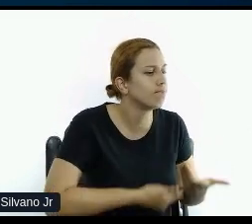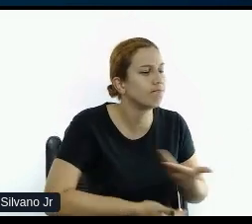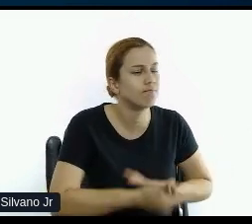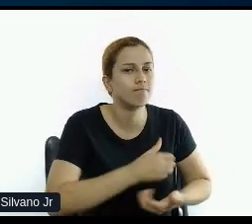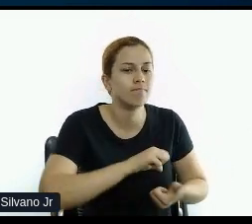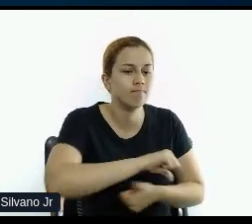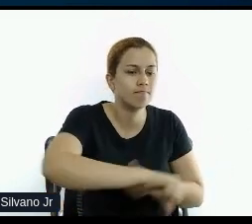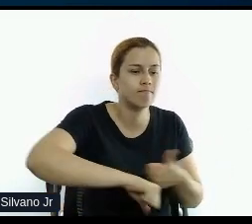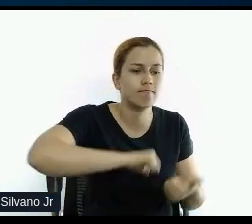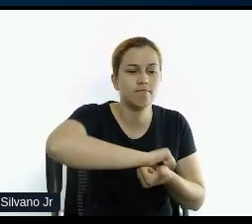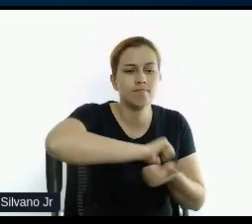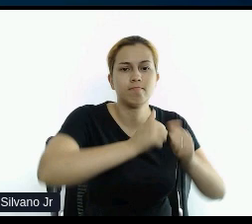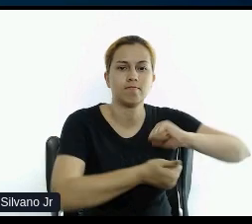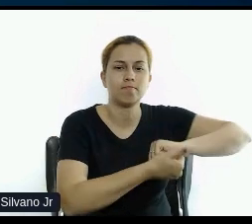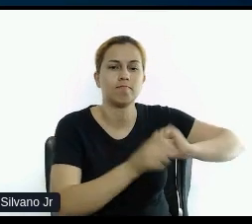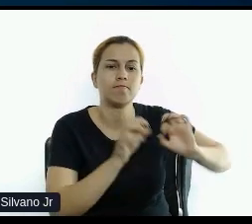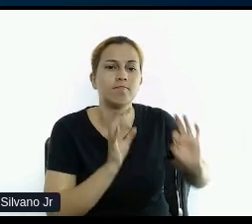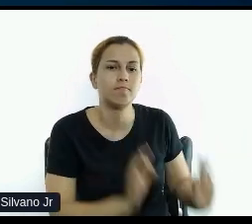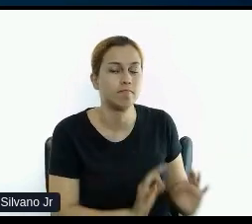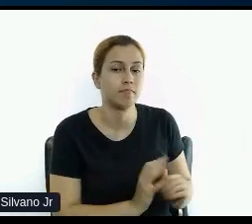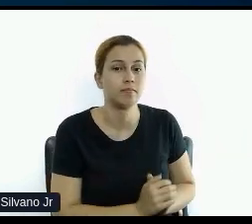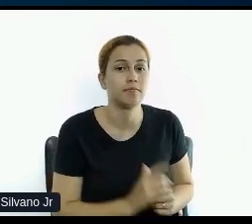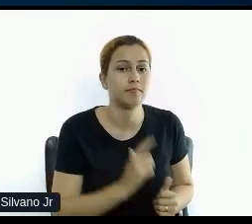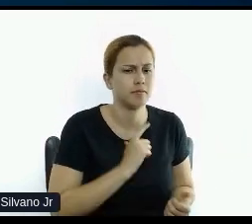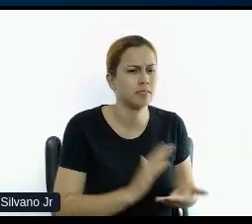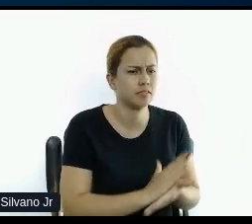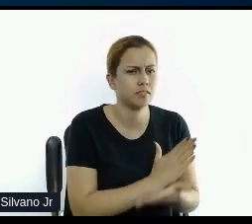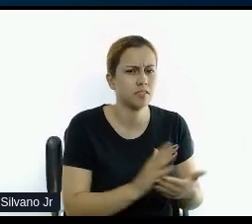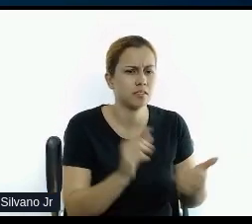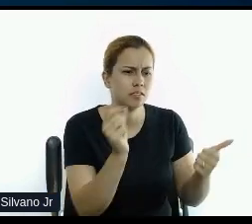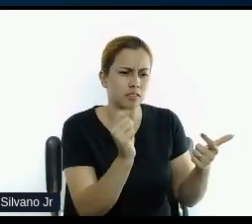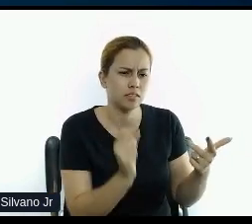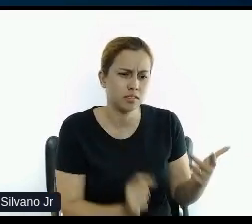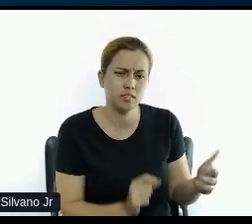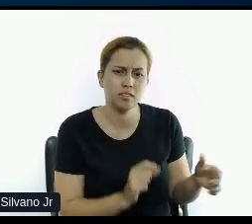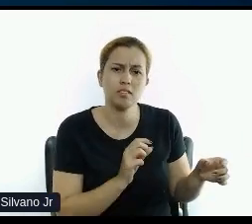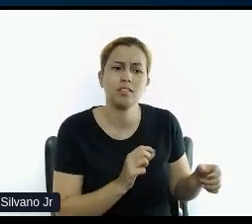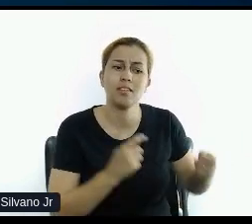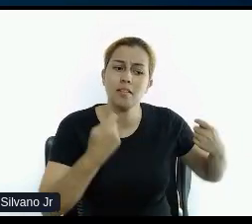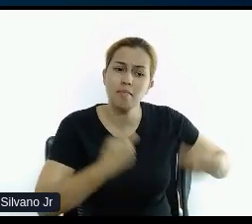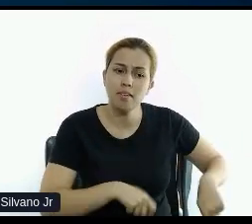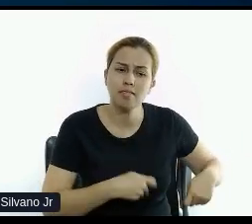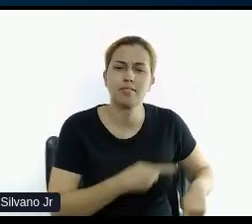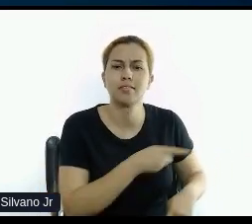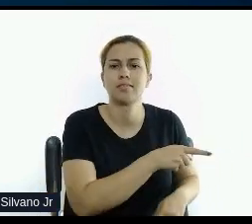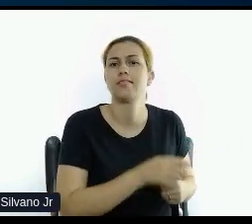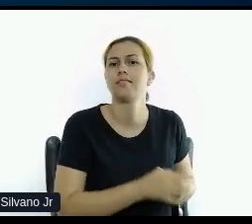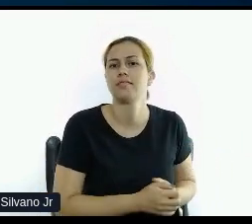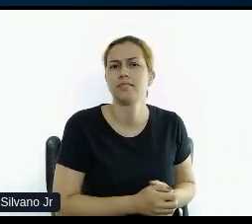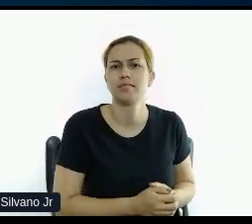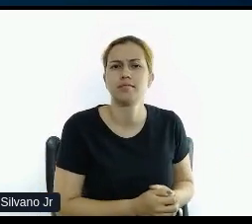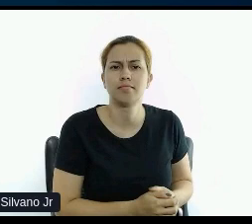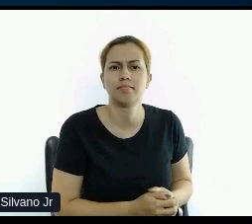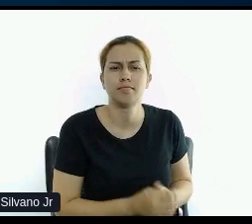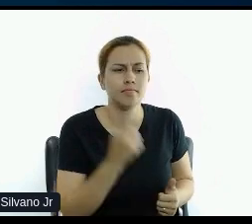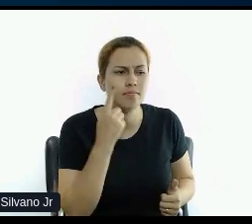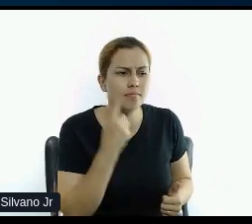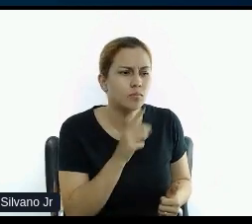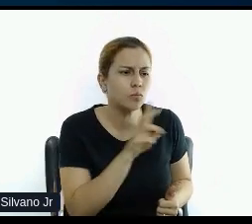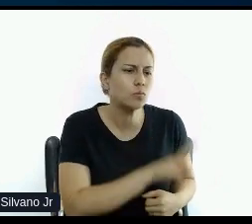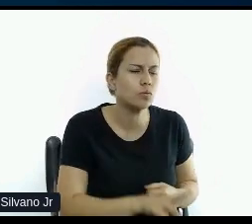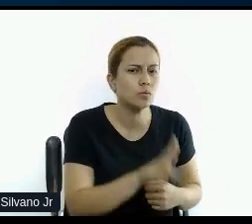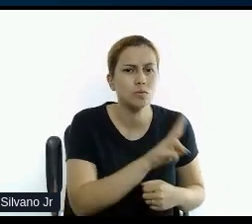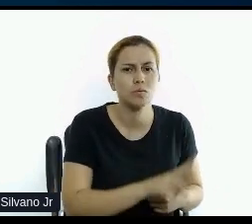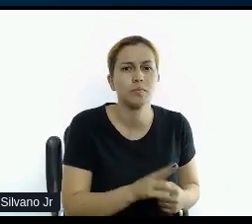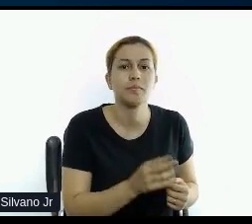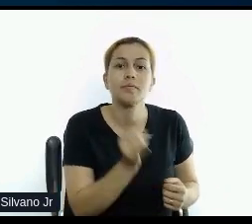tem pontos específicos da parte de acessibilidade que são muito críticos, né, para o uso desses modelos. O bias,